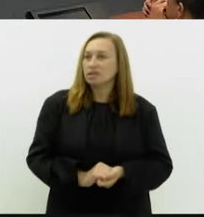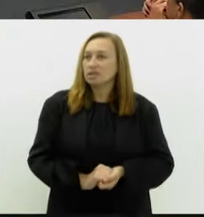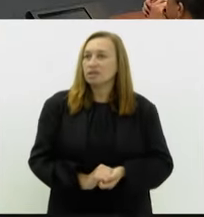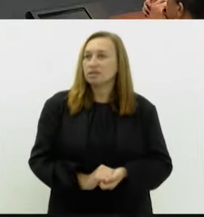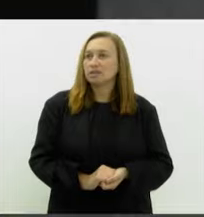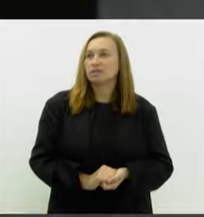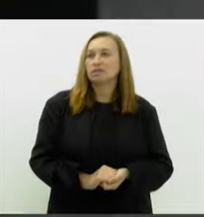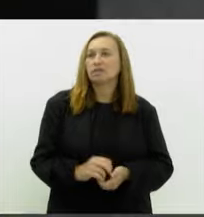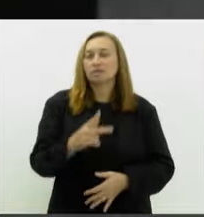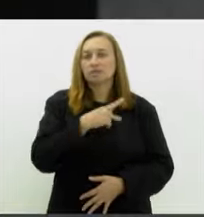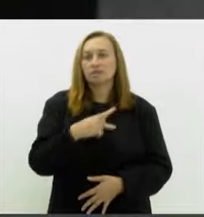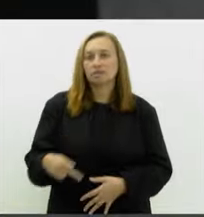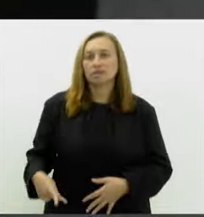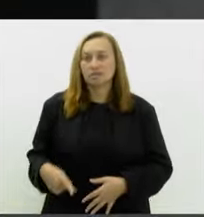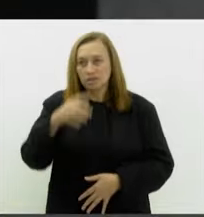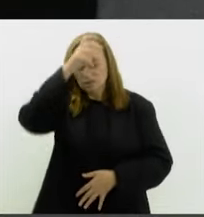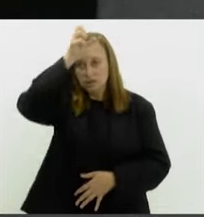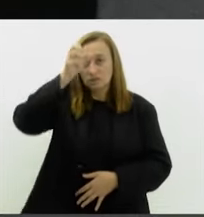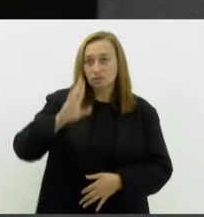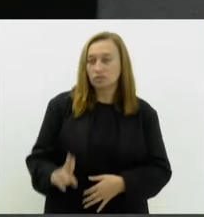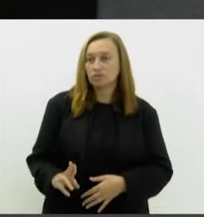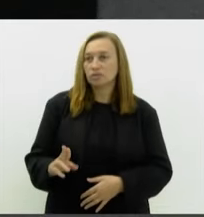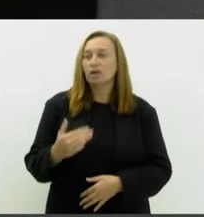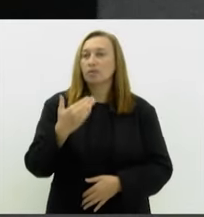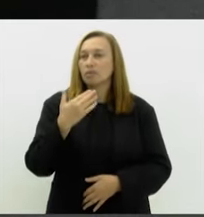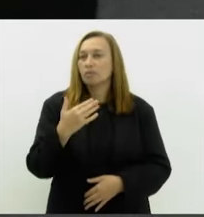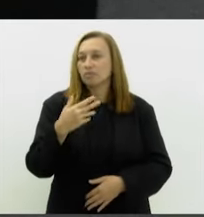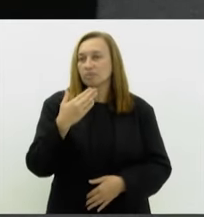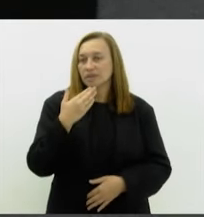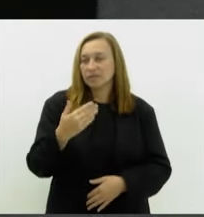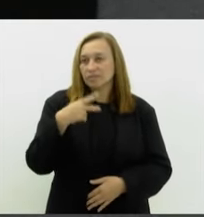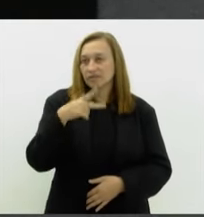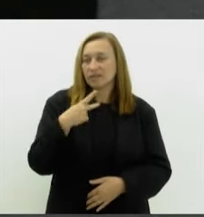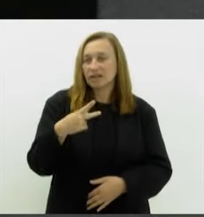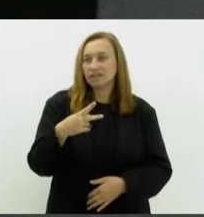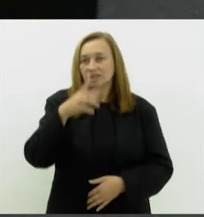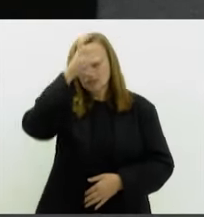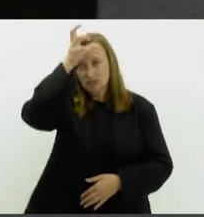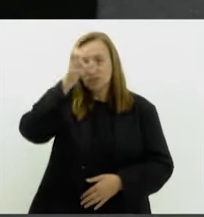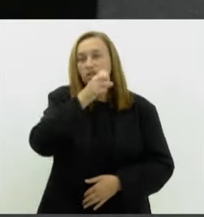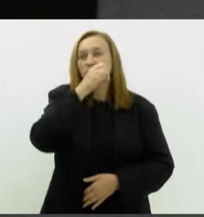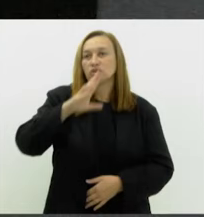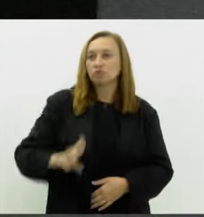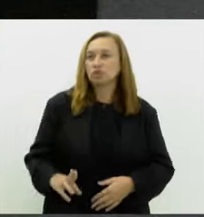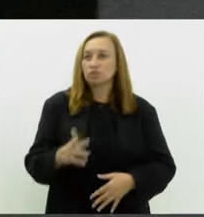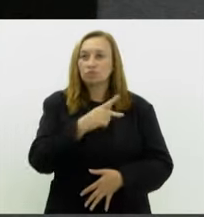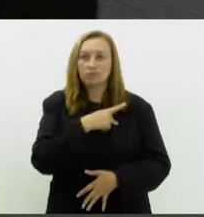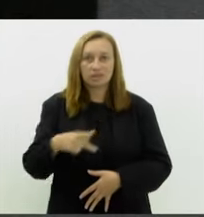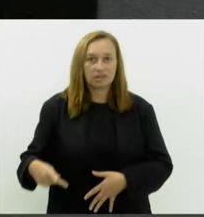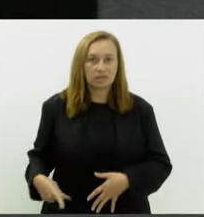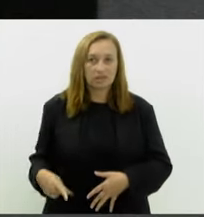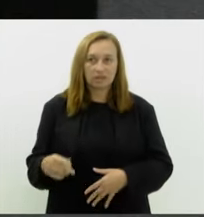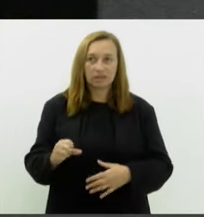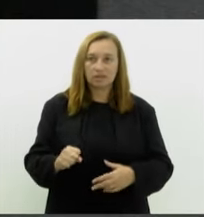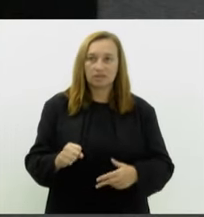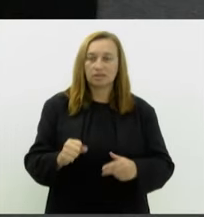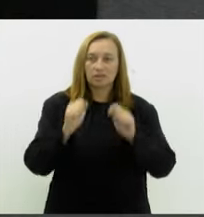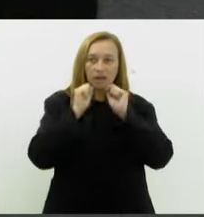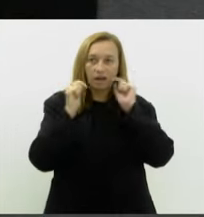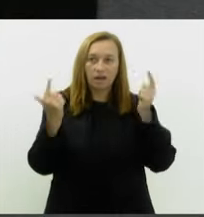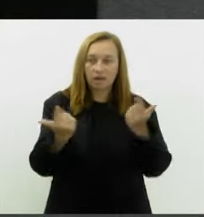presidenta Tia Ju, eu só pedi para discutir, para dizer, Tia Ju, presidente do Poder Legislativo do Rio de